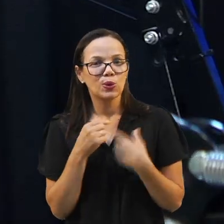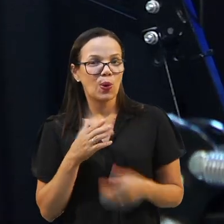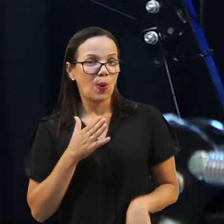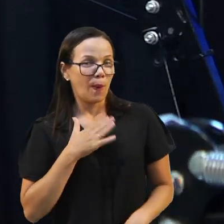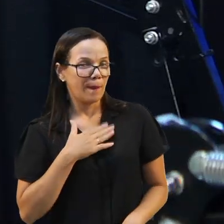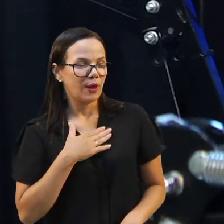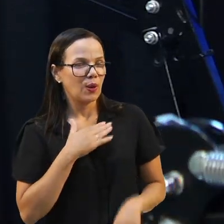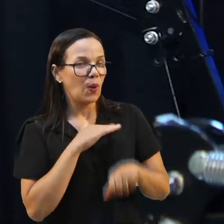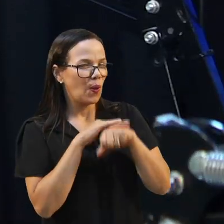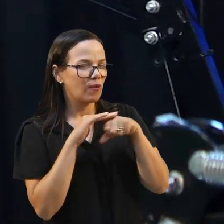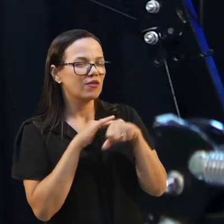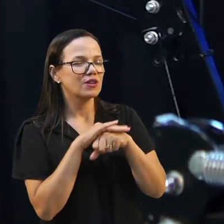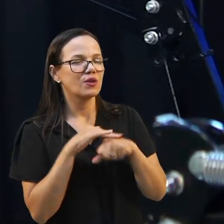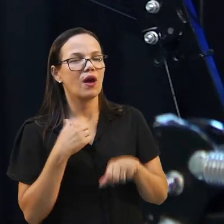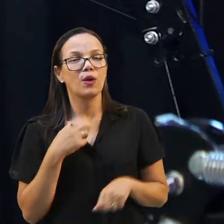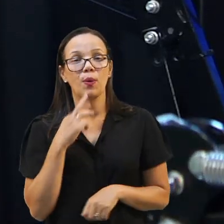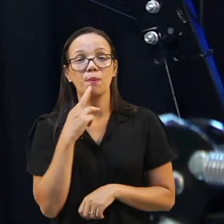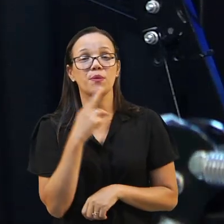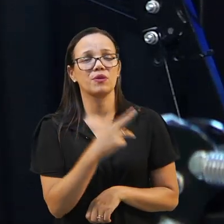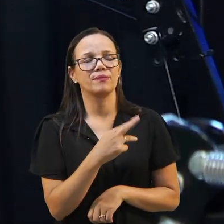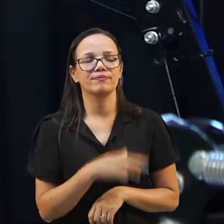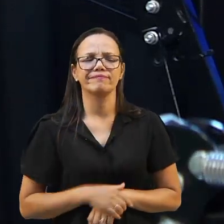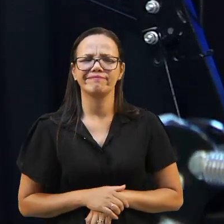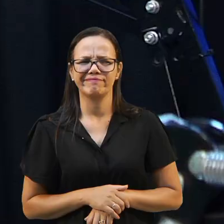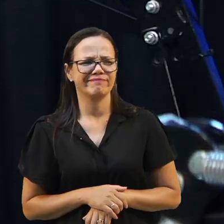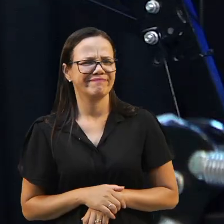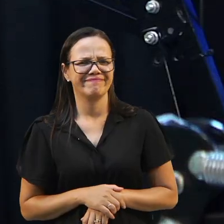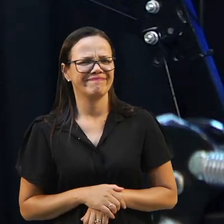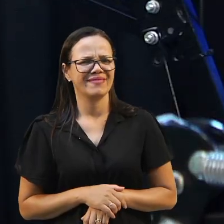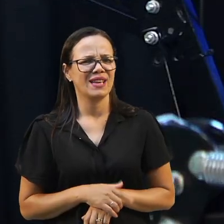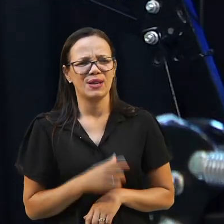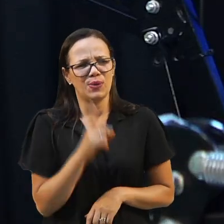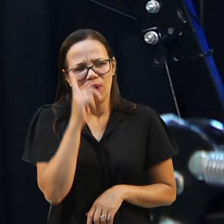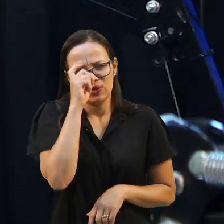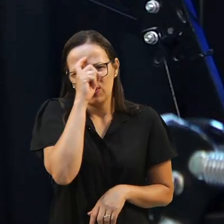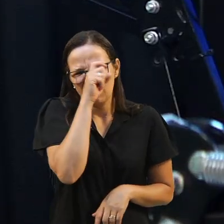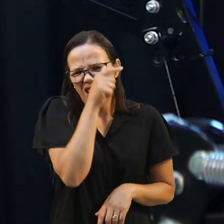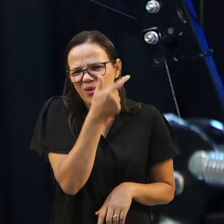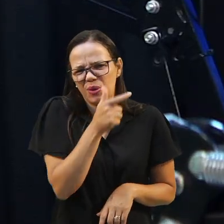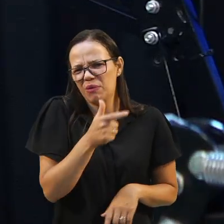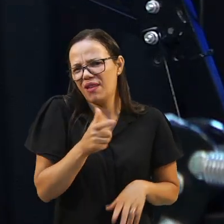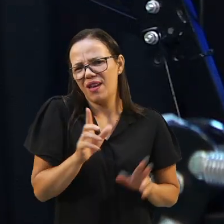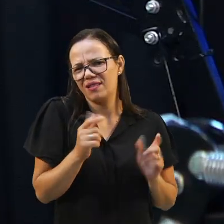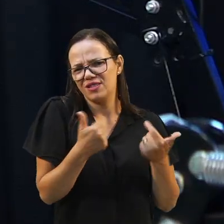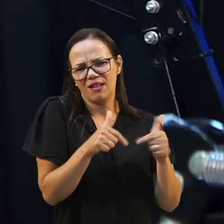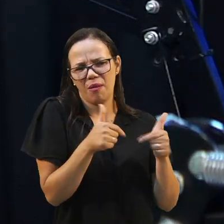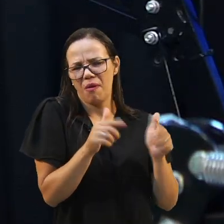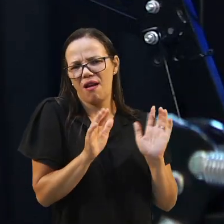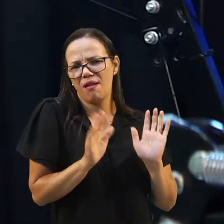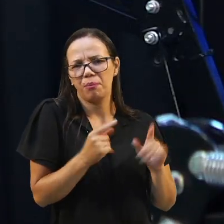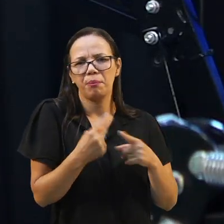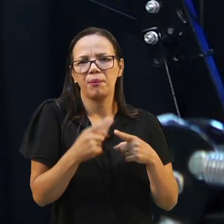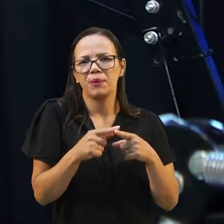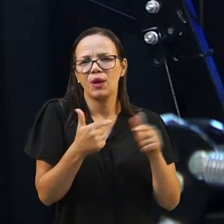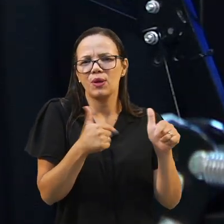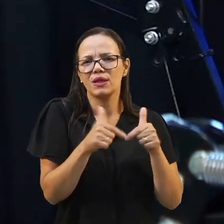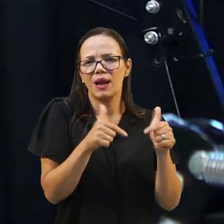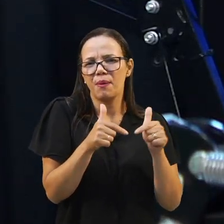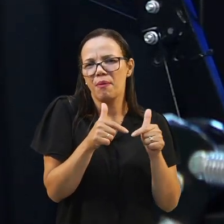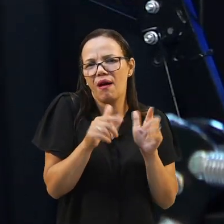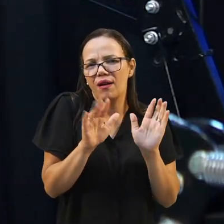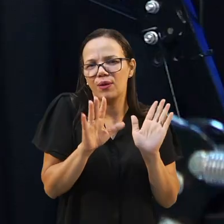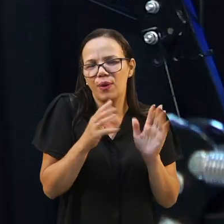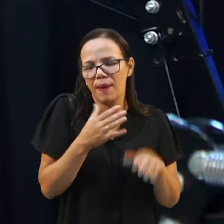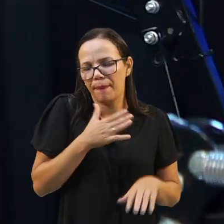eu disse que não havia nenhuma dificuldade de trabalhar, porque o trabalho é